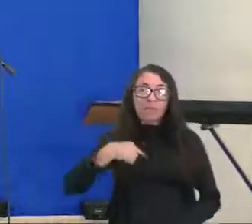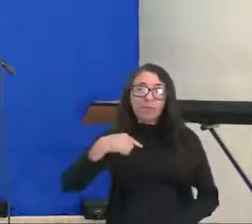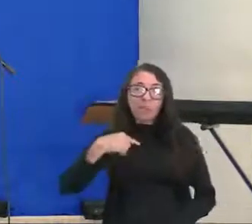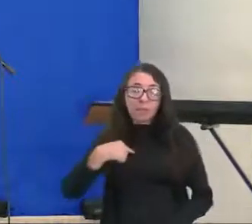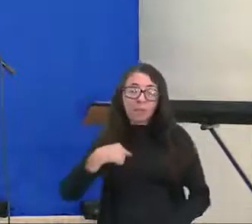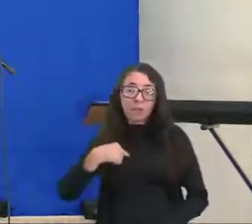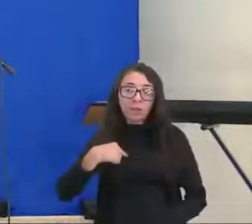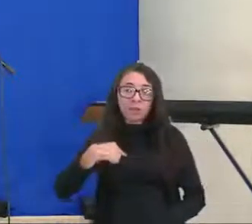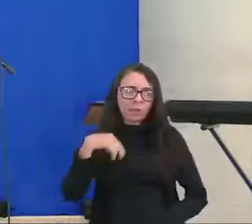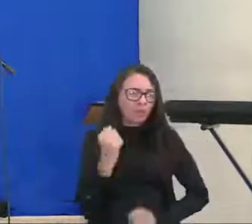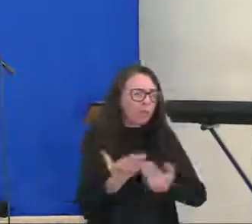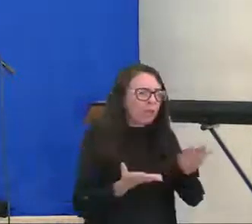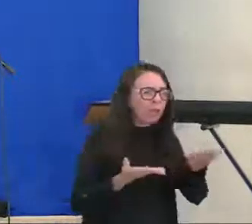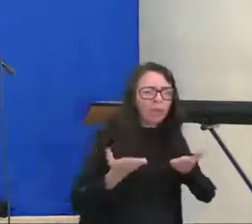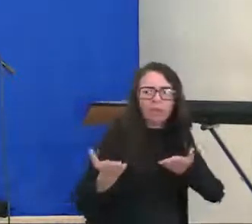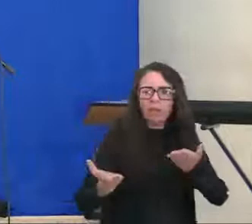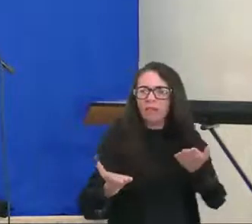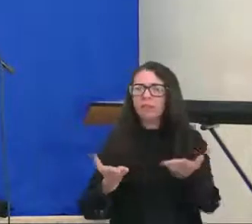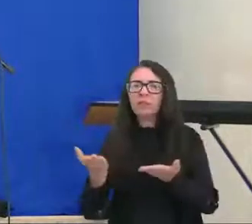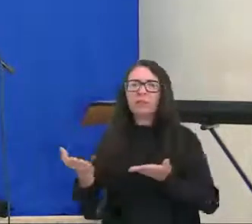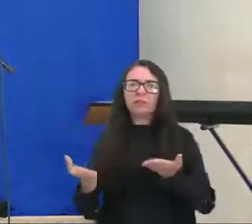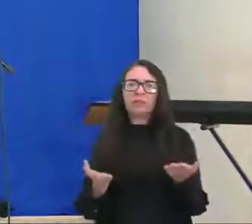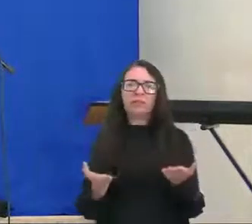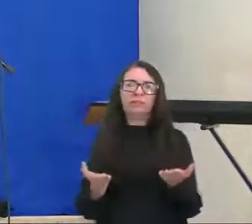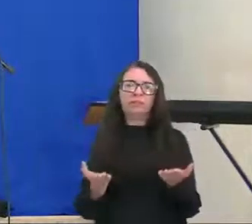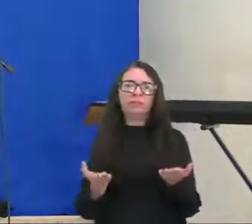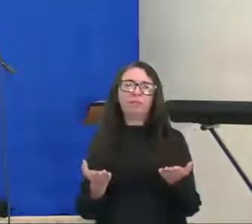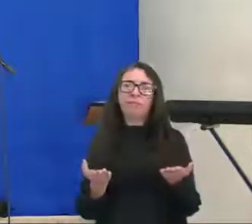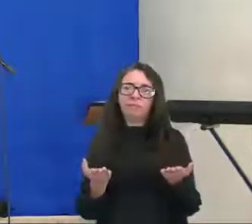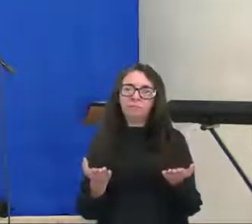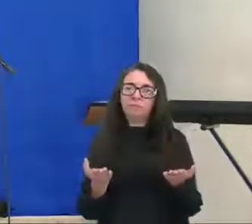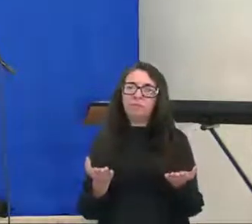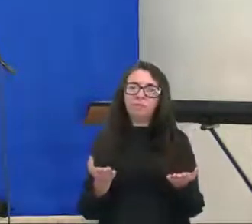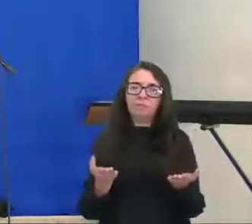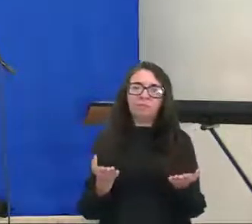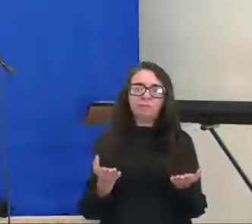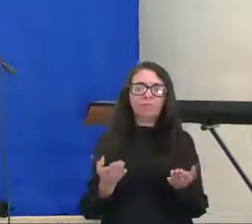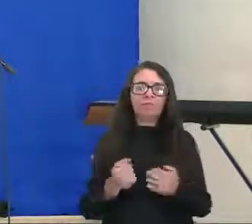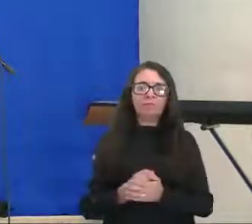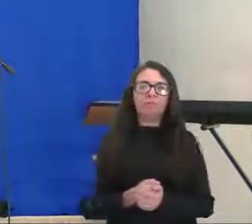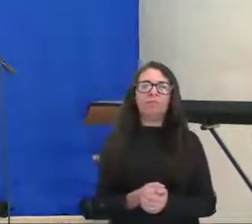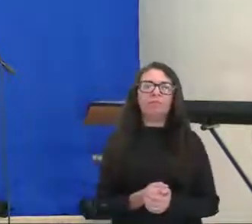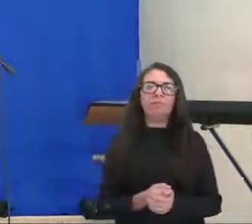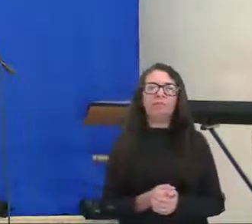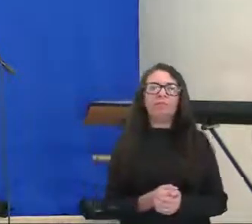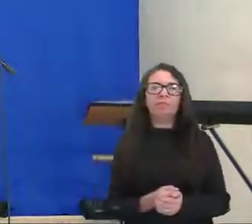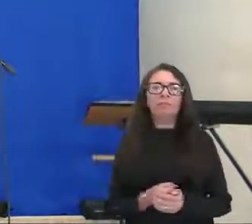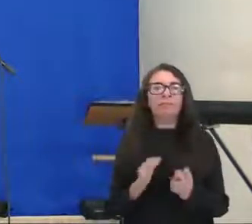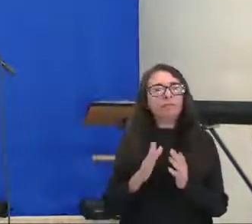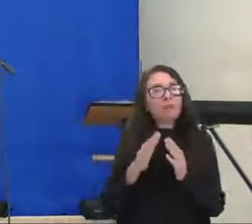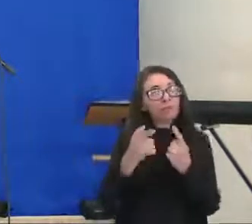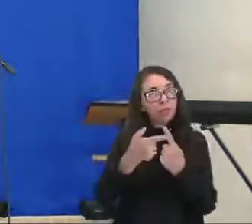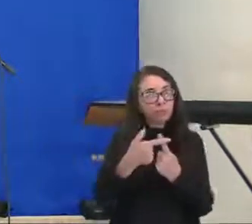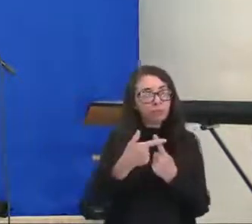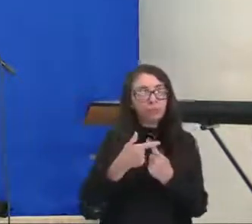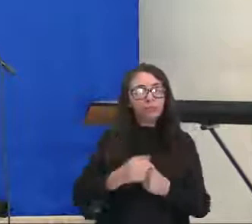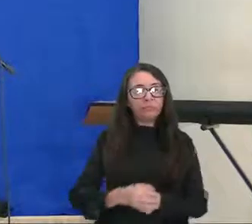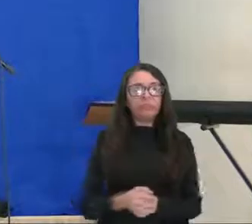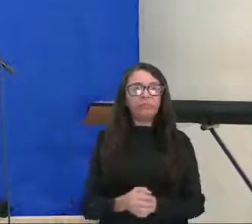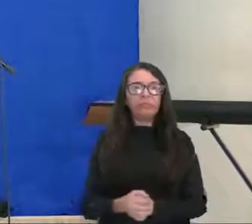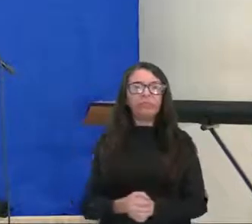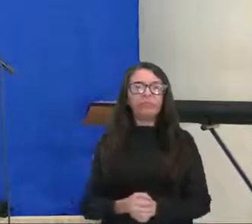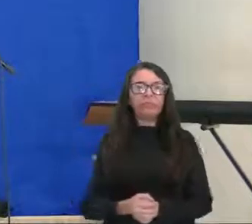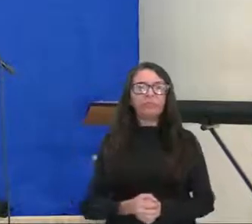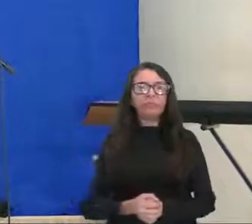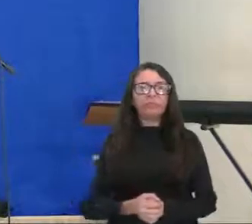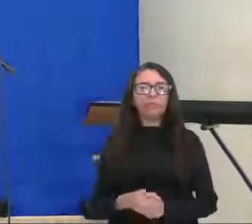reunida deve ser compartilhada. A gente não deve ter isso para nós